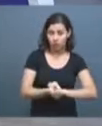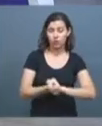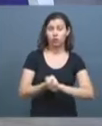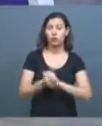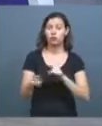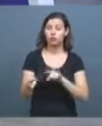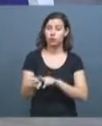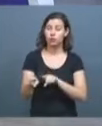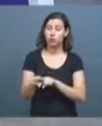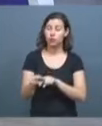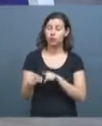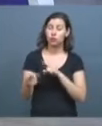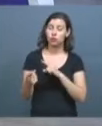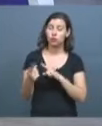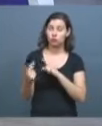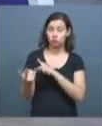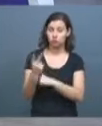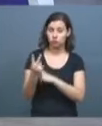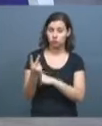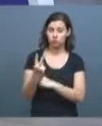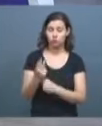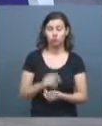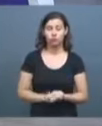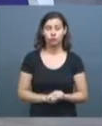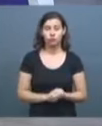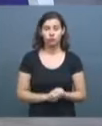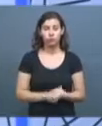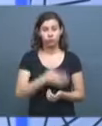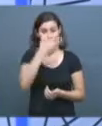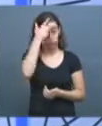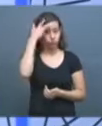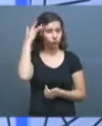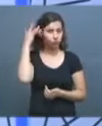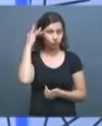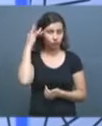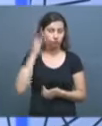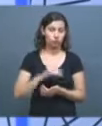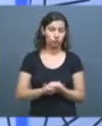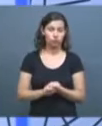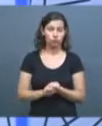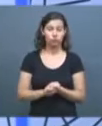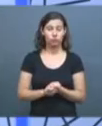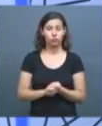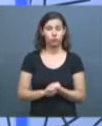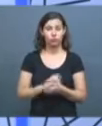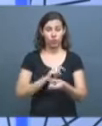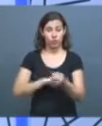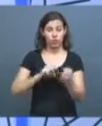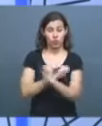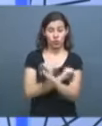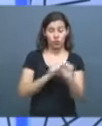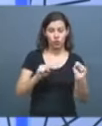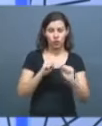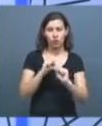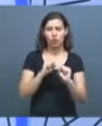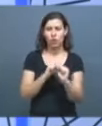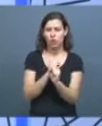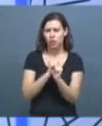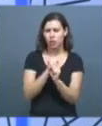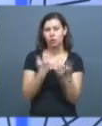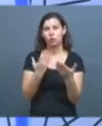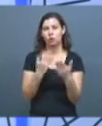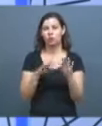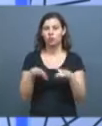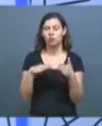mas o organismo paga caro com isso. Quando as pessoas são expostas ao estresse a longo tempo, com a